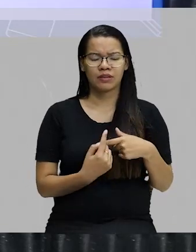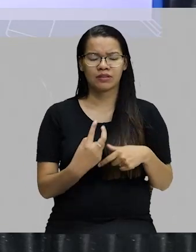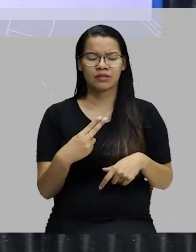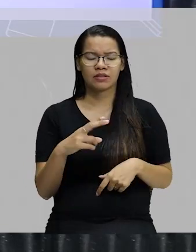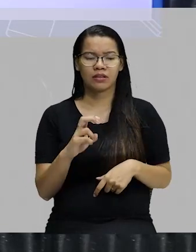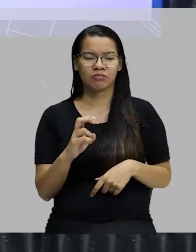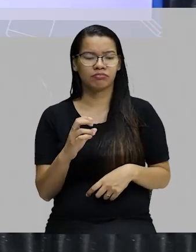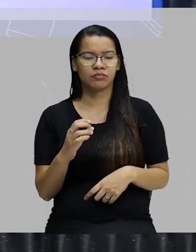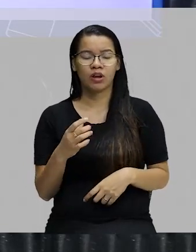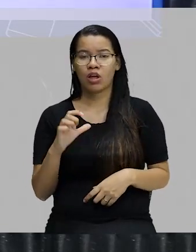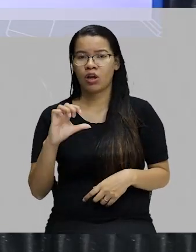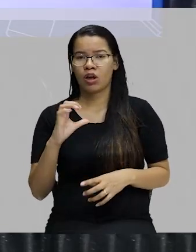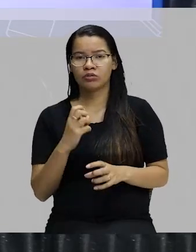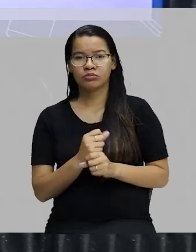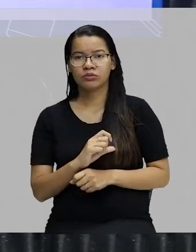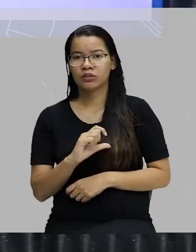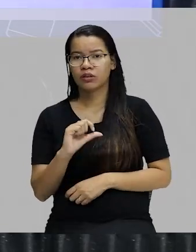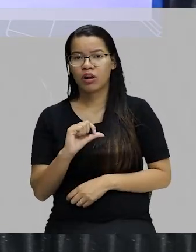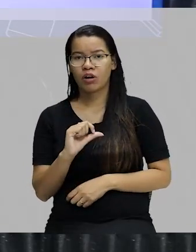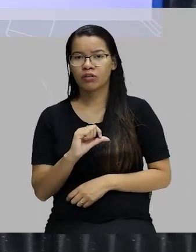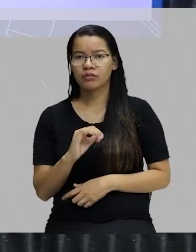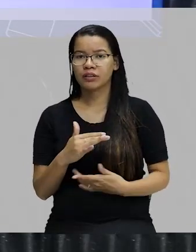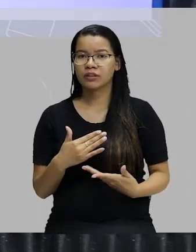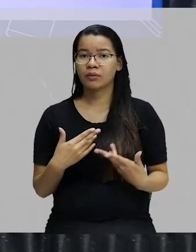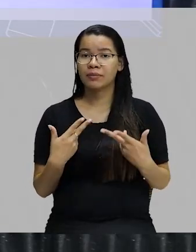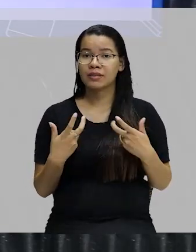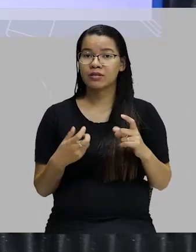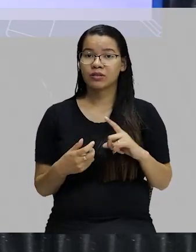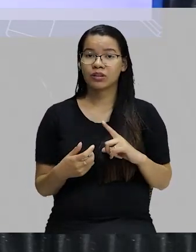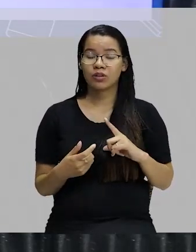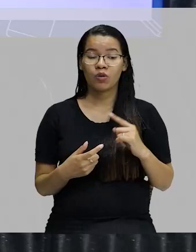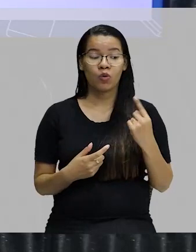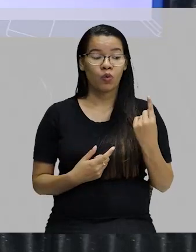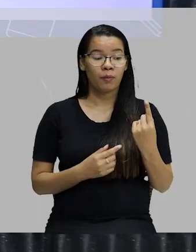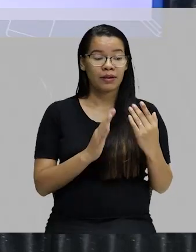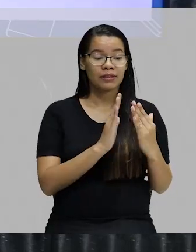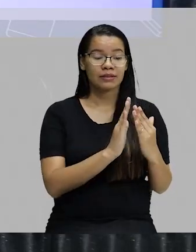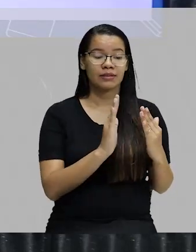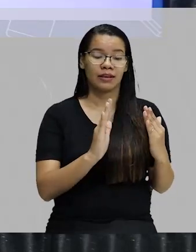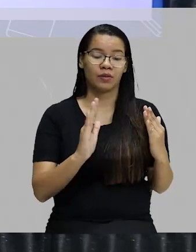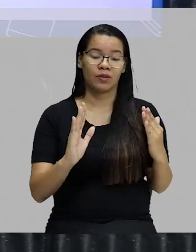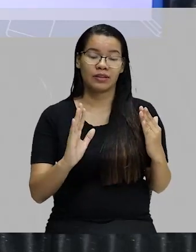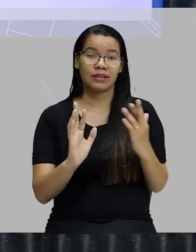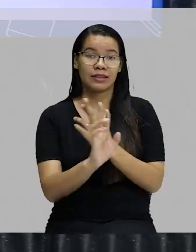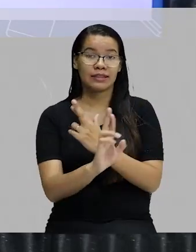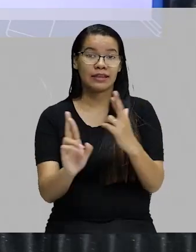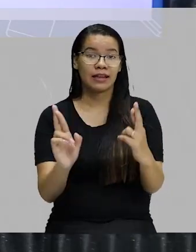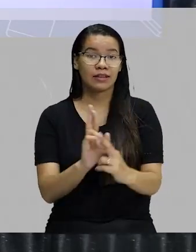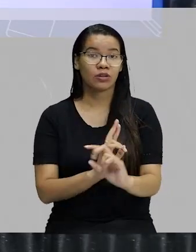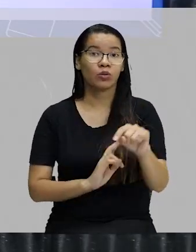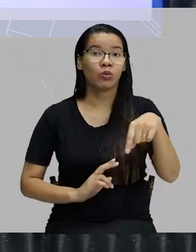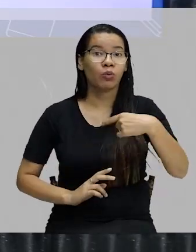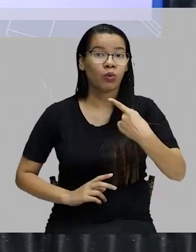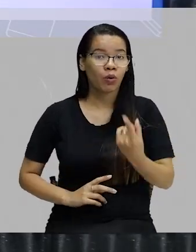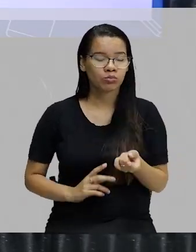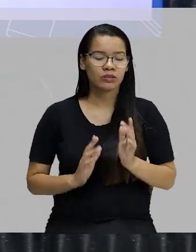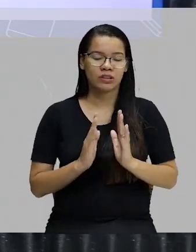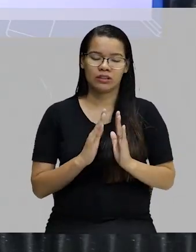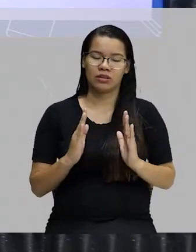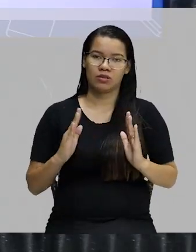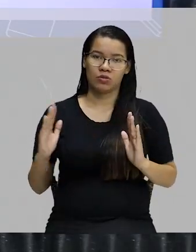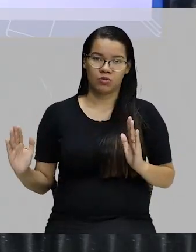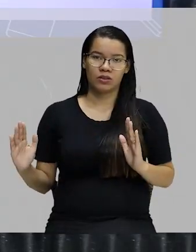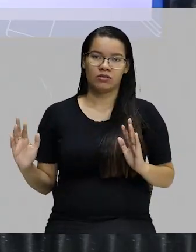5, 9. Então, perceba que eu tenho uma sequência que se relaciona com essa que foi dada e esse